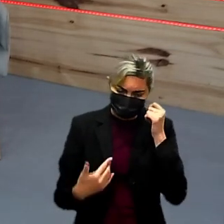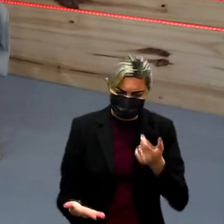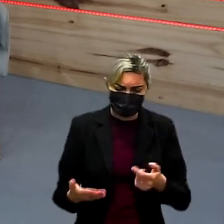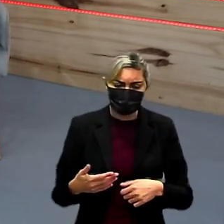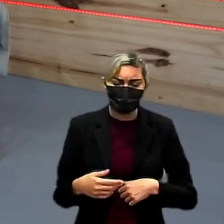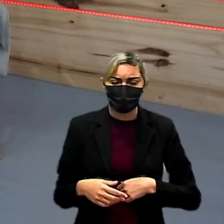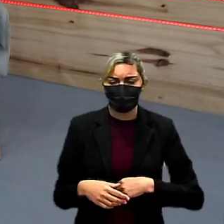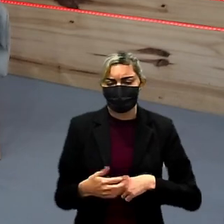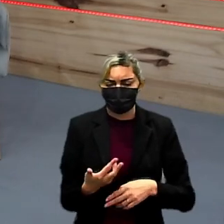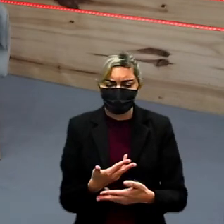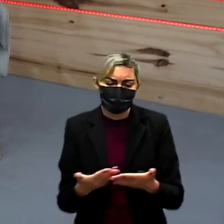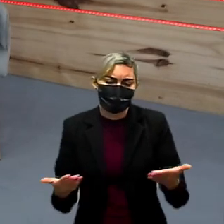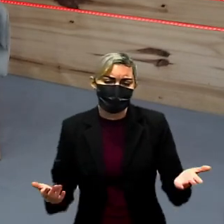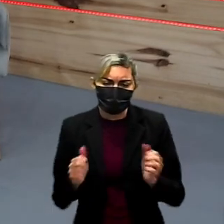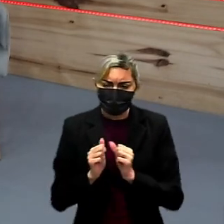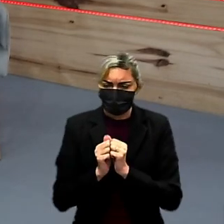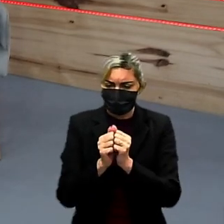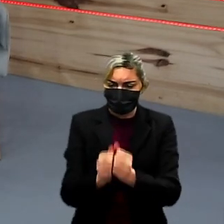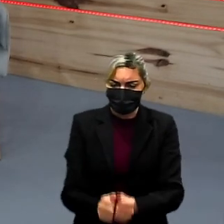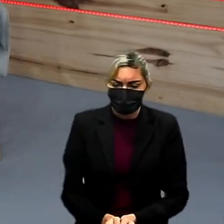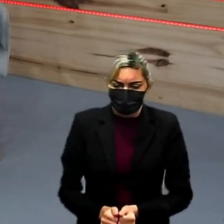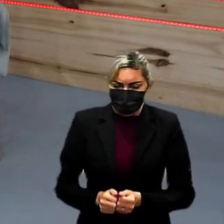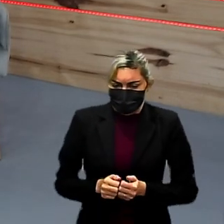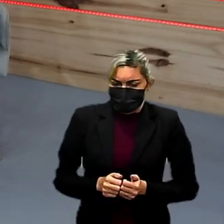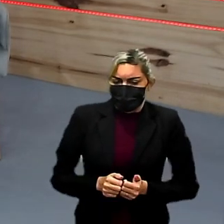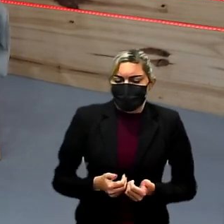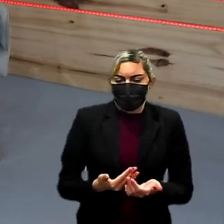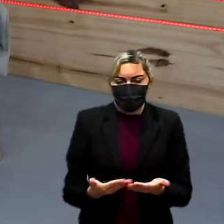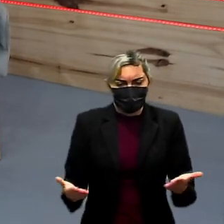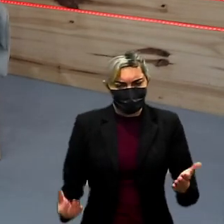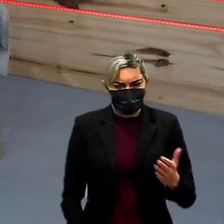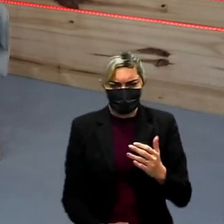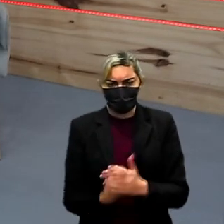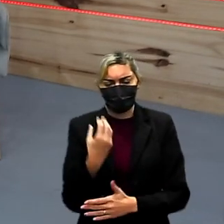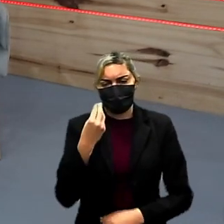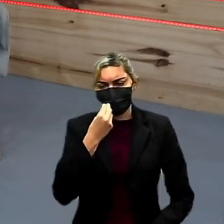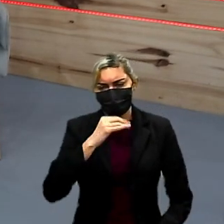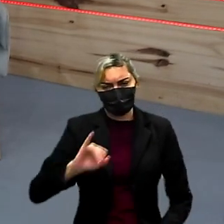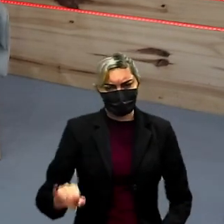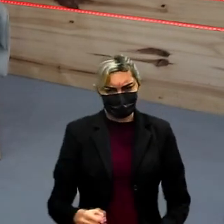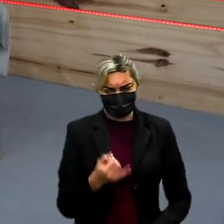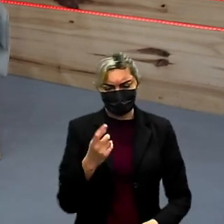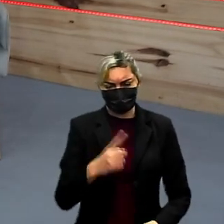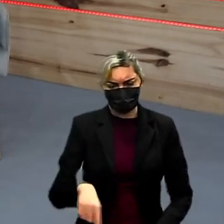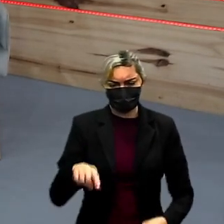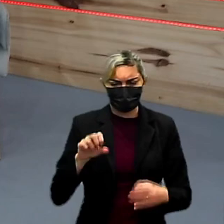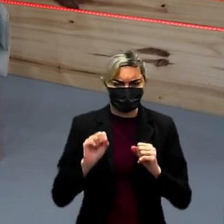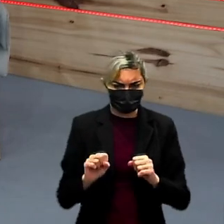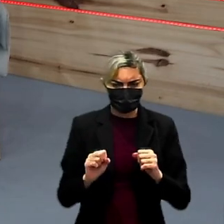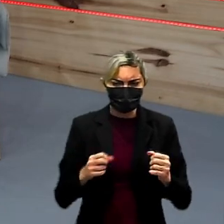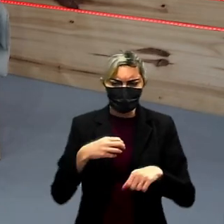enfim, né, estamos juntos. Eu espero que apareçam outras oportunidades aí para que a gente possa